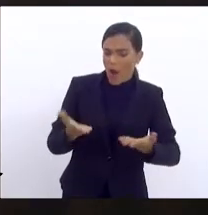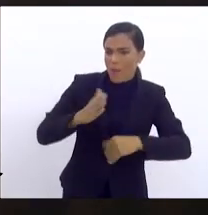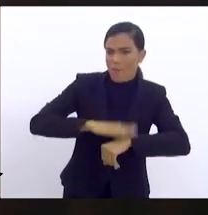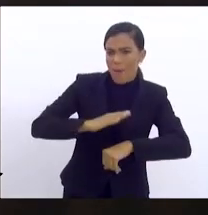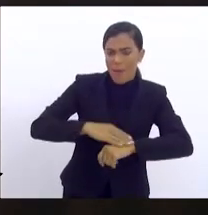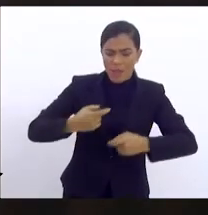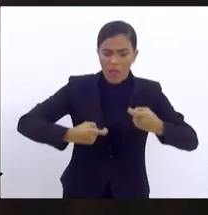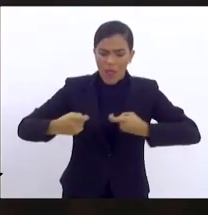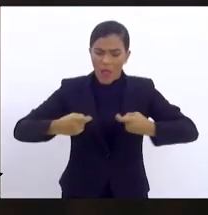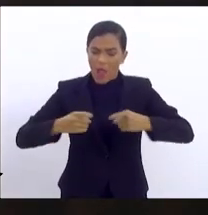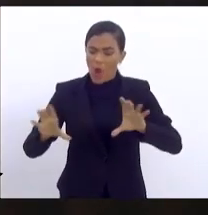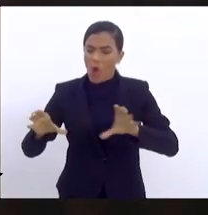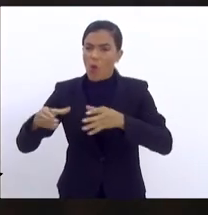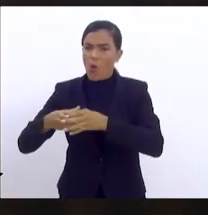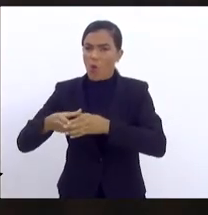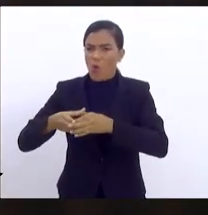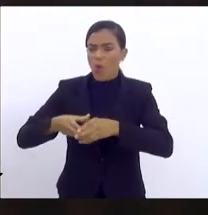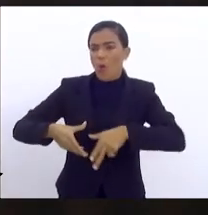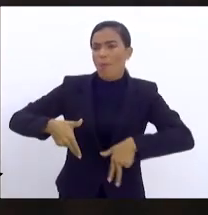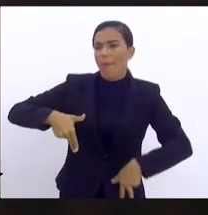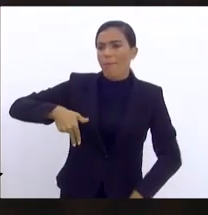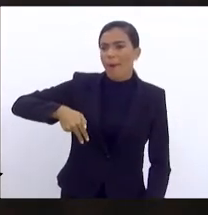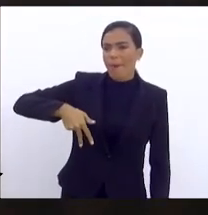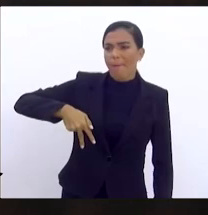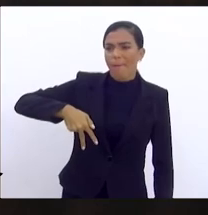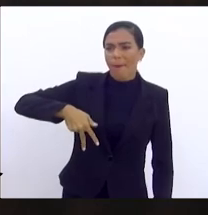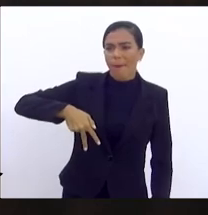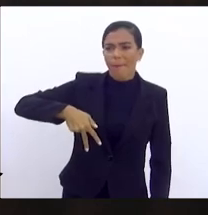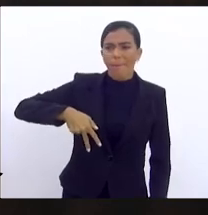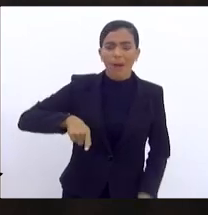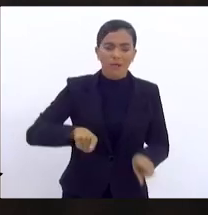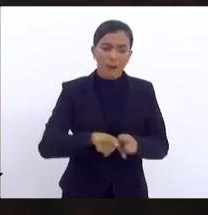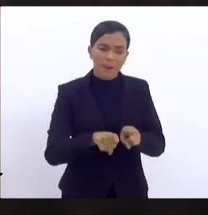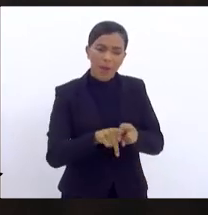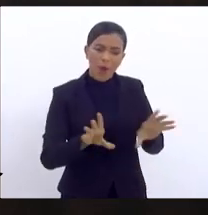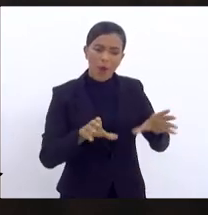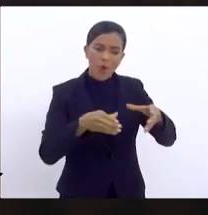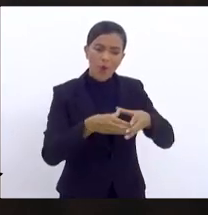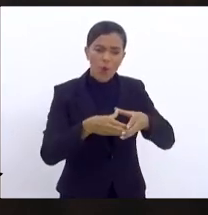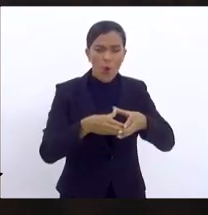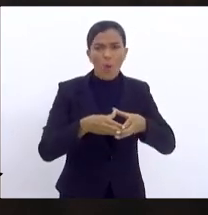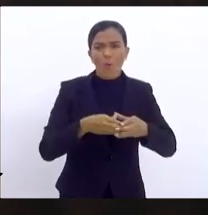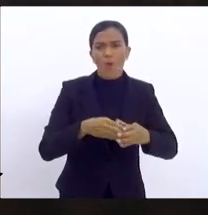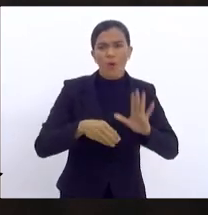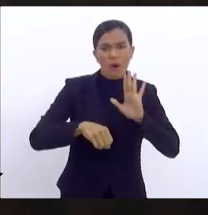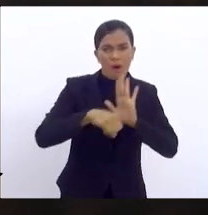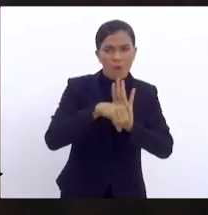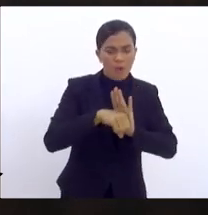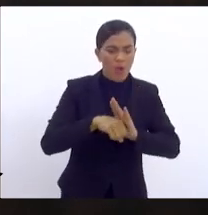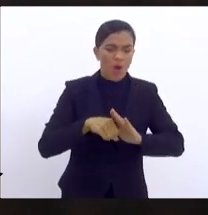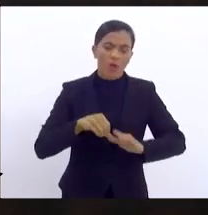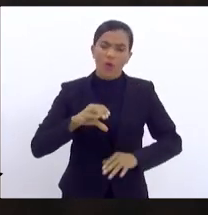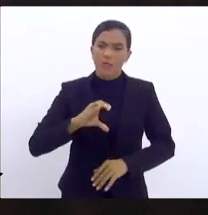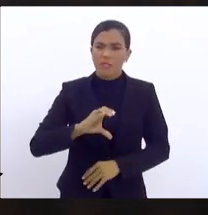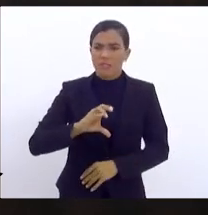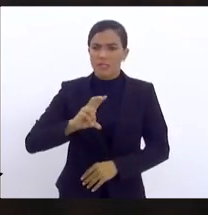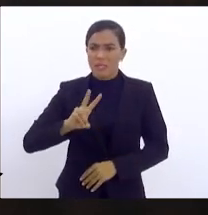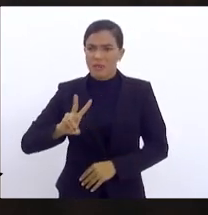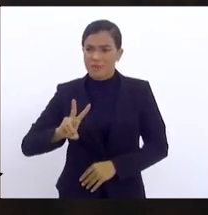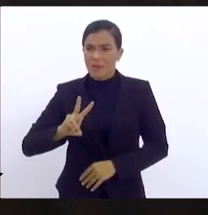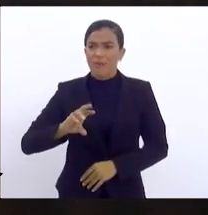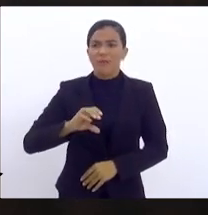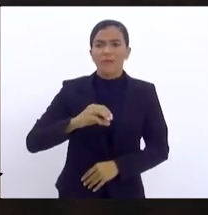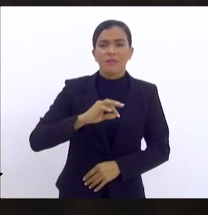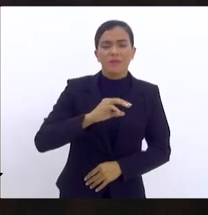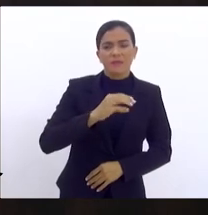de Facção instante de grupo Na para militares como grupo de grupo de facções criminosa aí que tanto Comando Vermelho terceiro